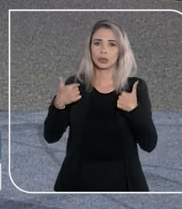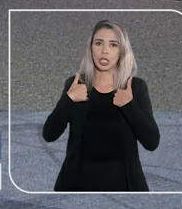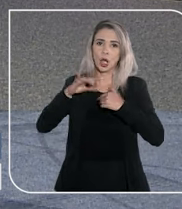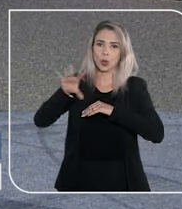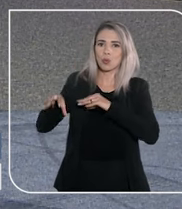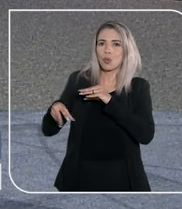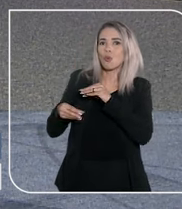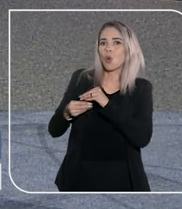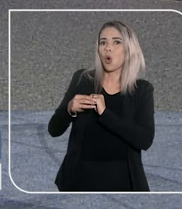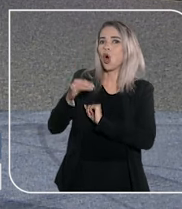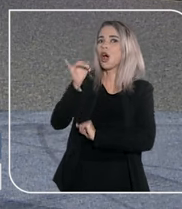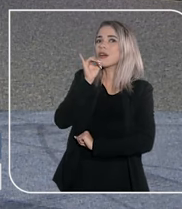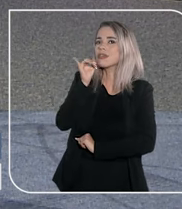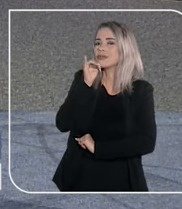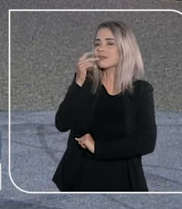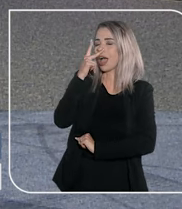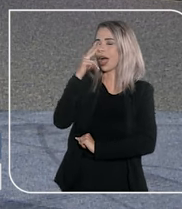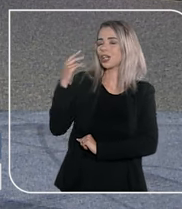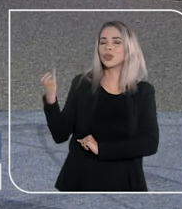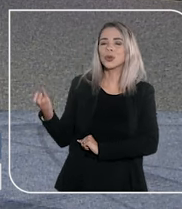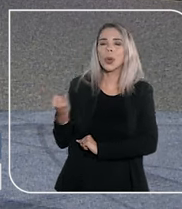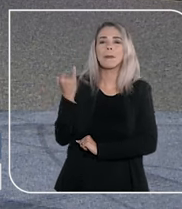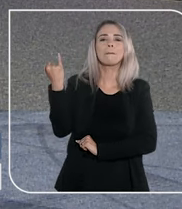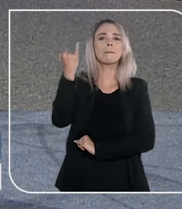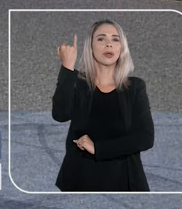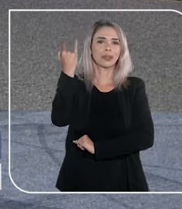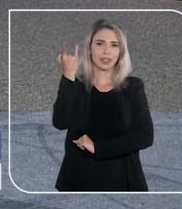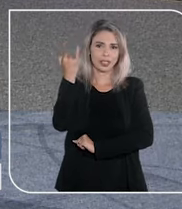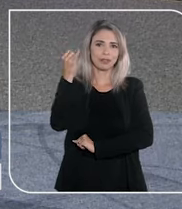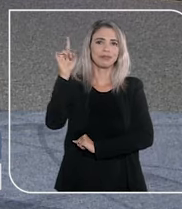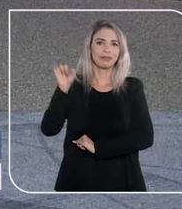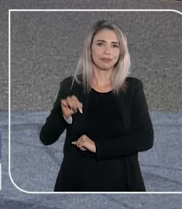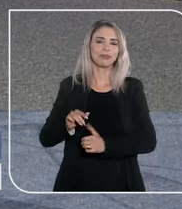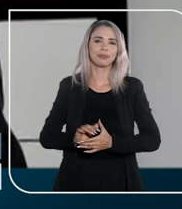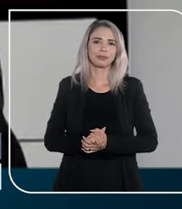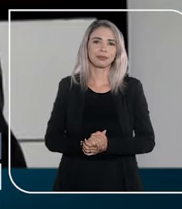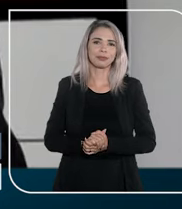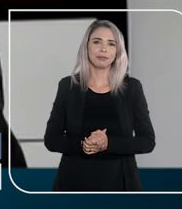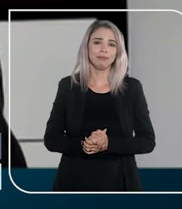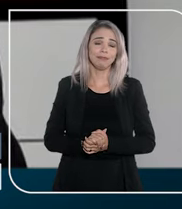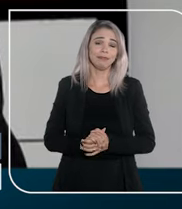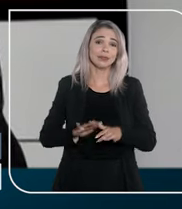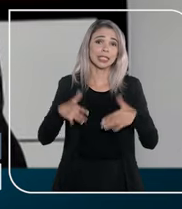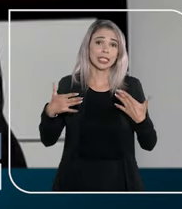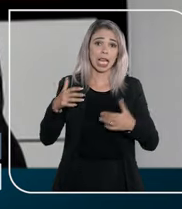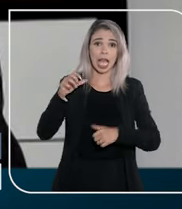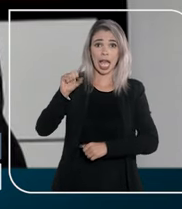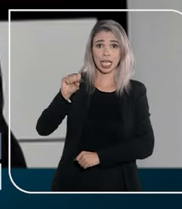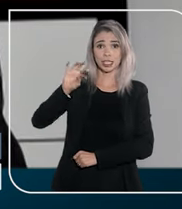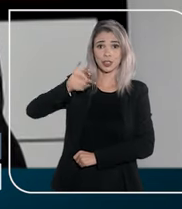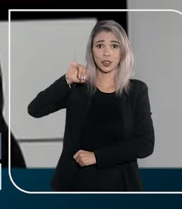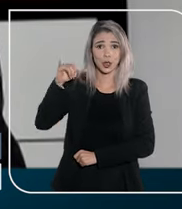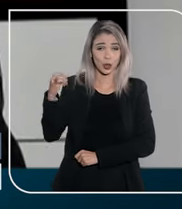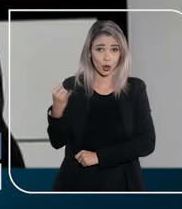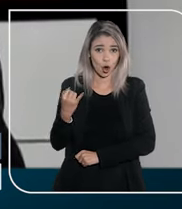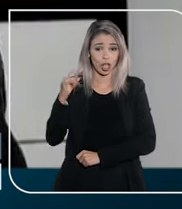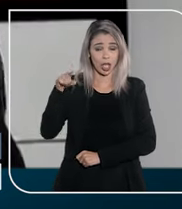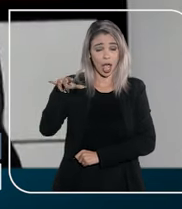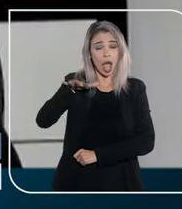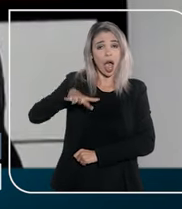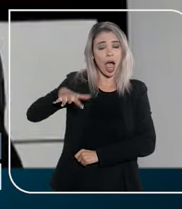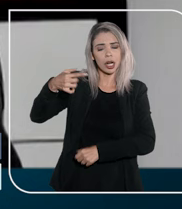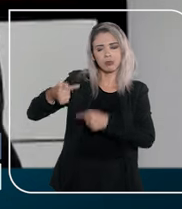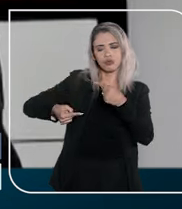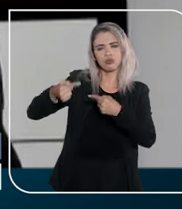vez, alguns exemplos que eu acho que são bastante úteis. Fátima, o Superior Tribunal de Justiça, ele é uma corte que